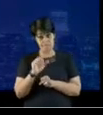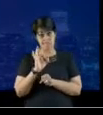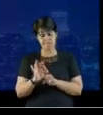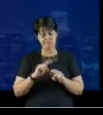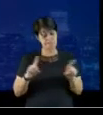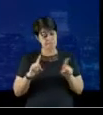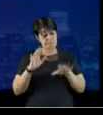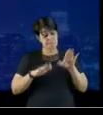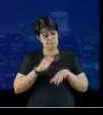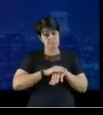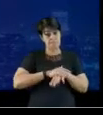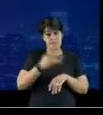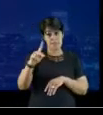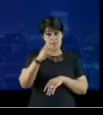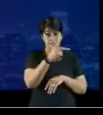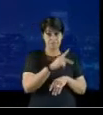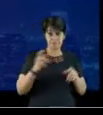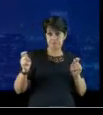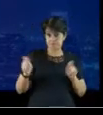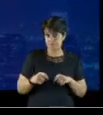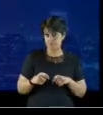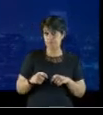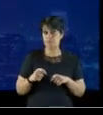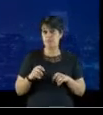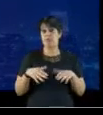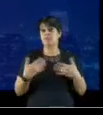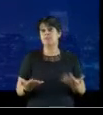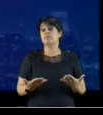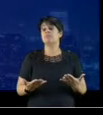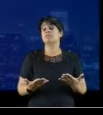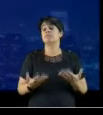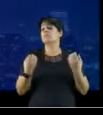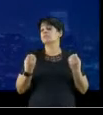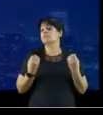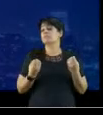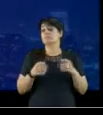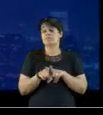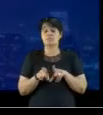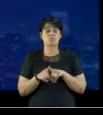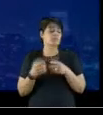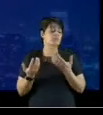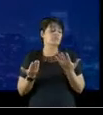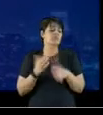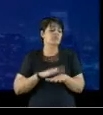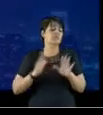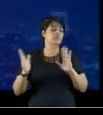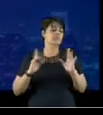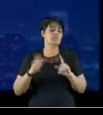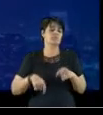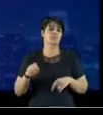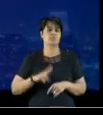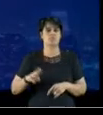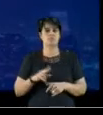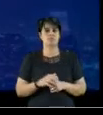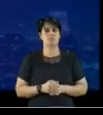seu critério, definir quando e como utilizarão o espectro a elas atribuído. Isso